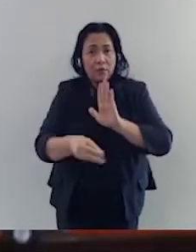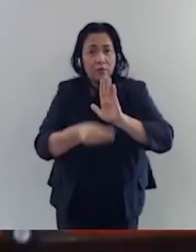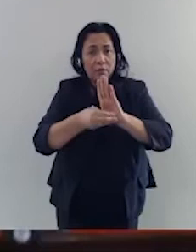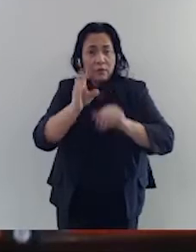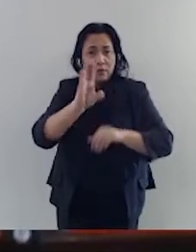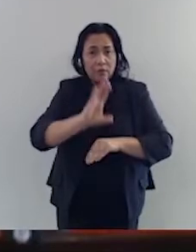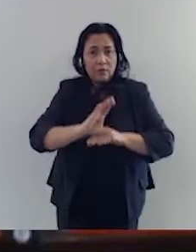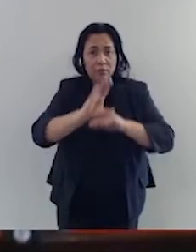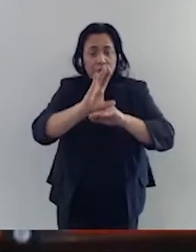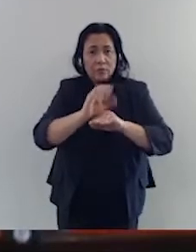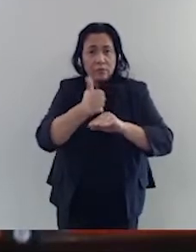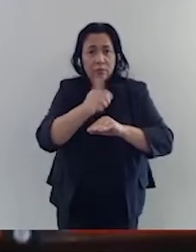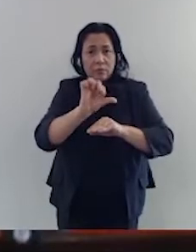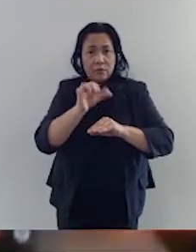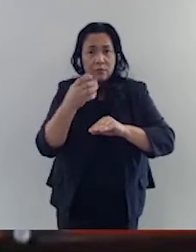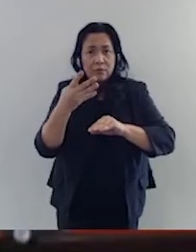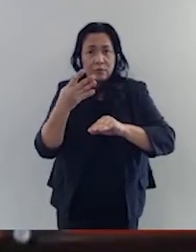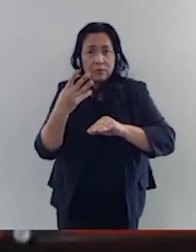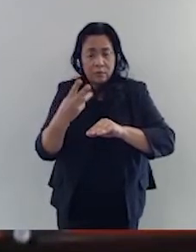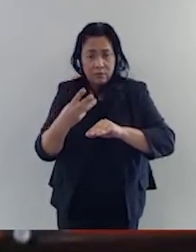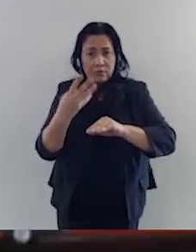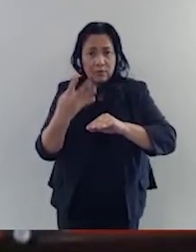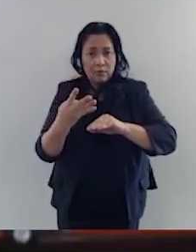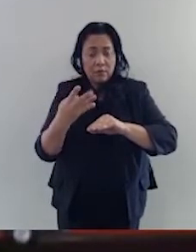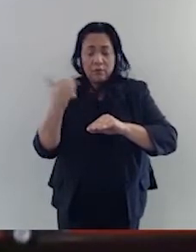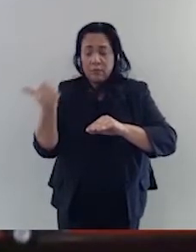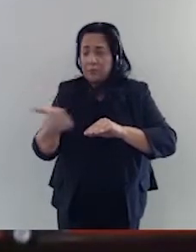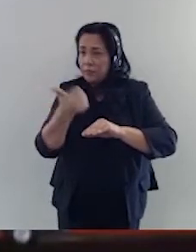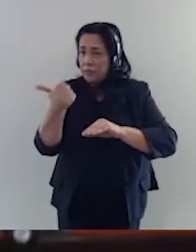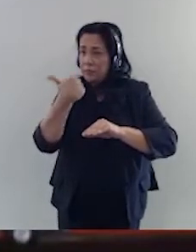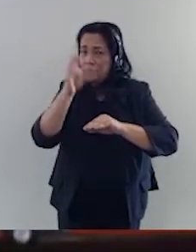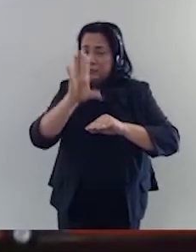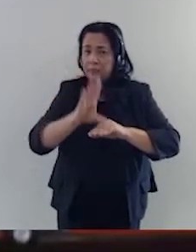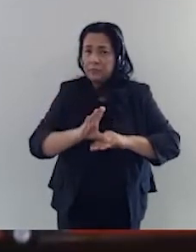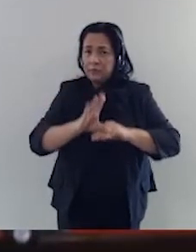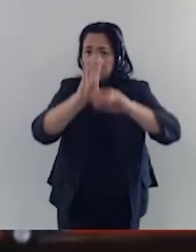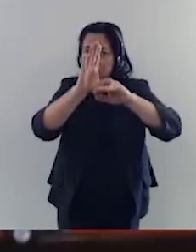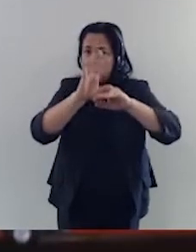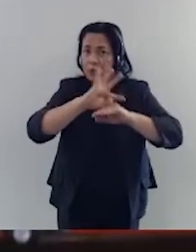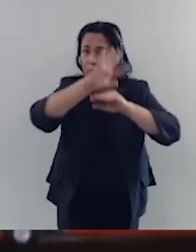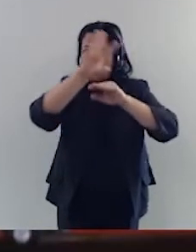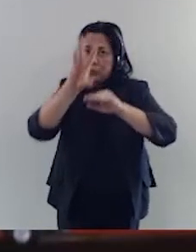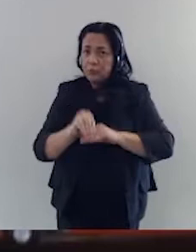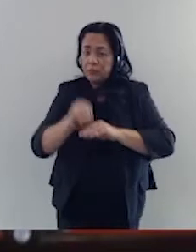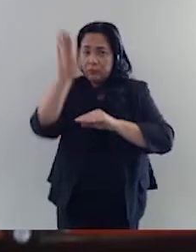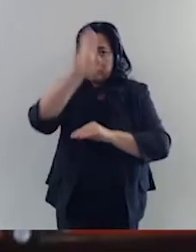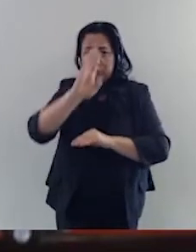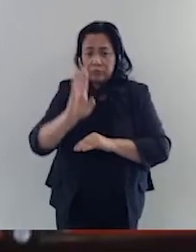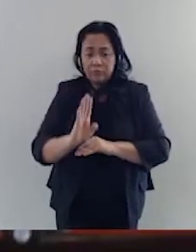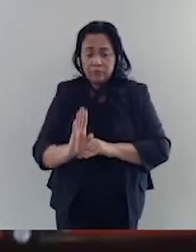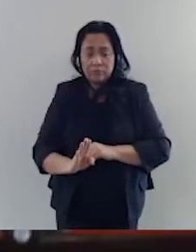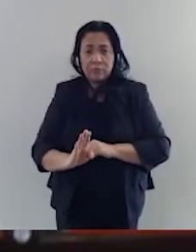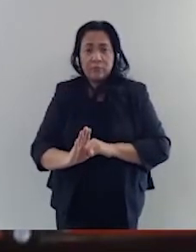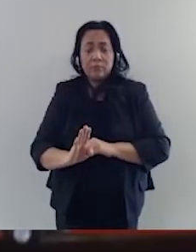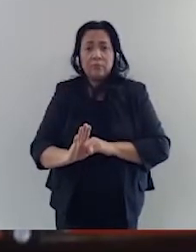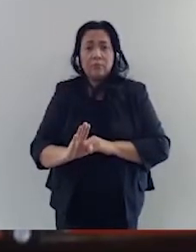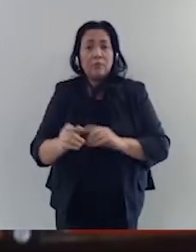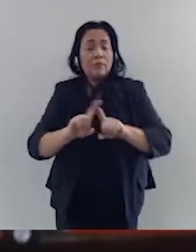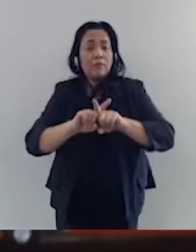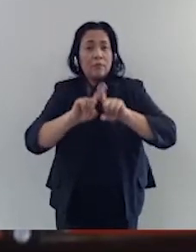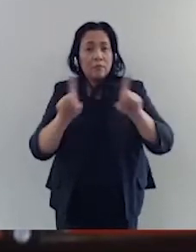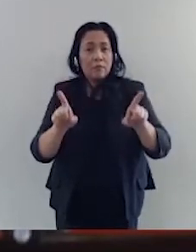34 como uma das melhores constituições do Brasil, mas tão altissonante